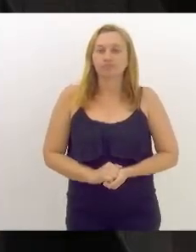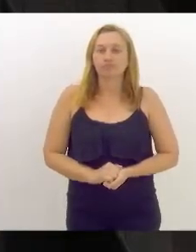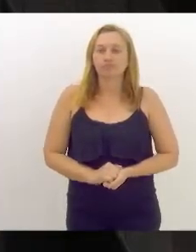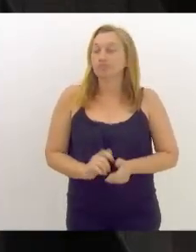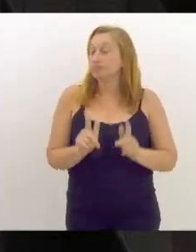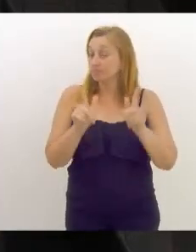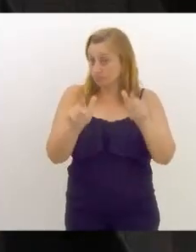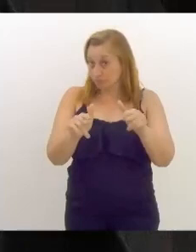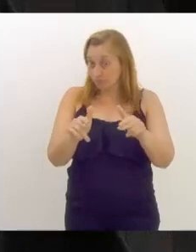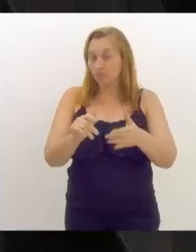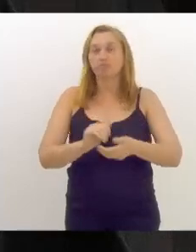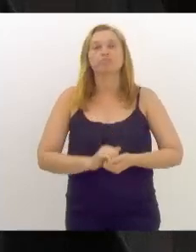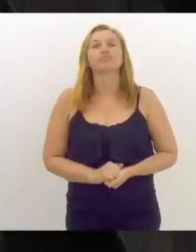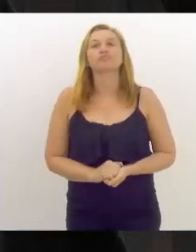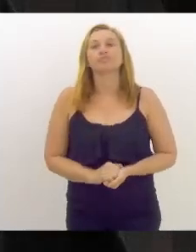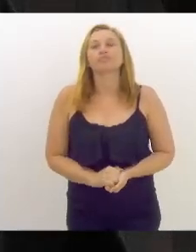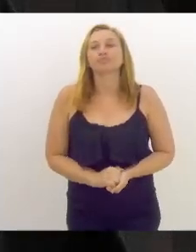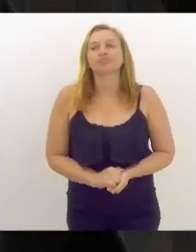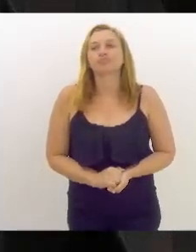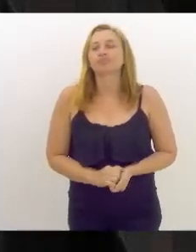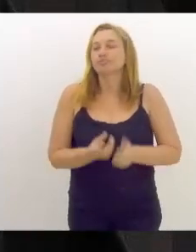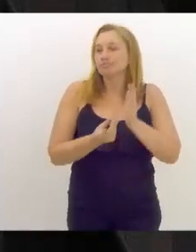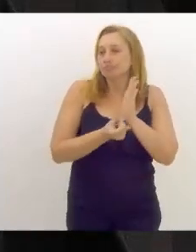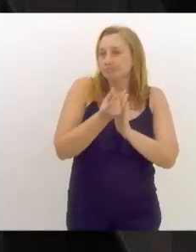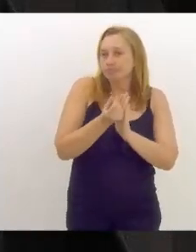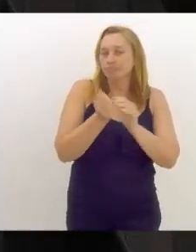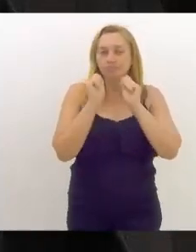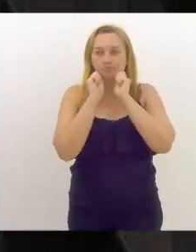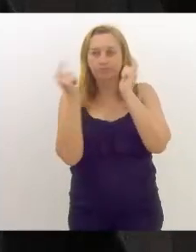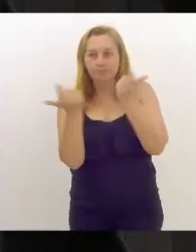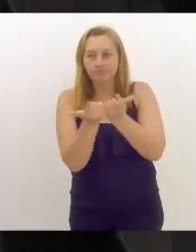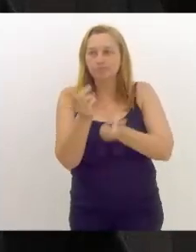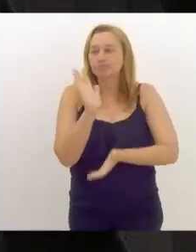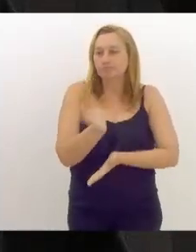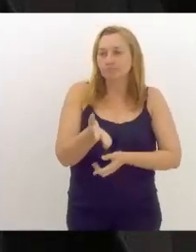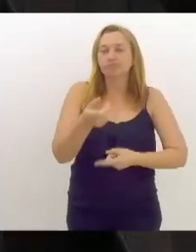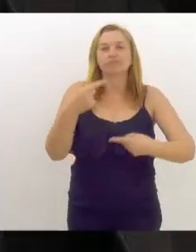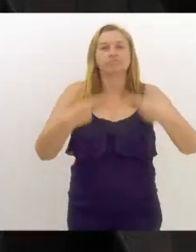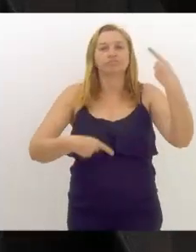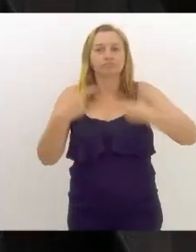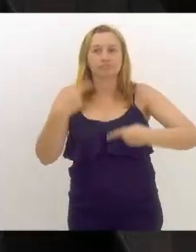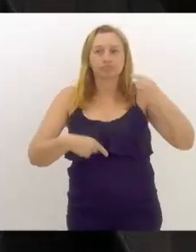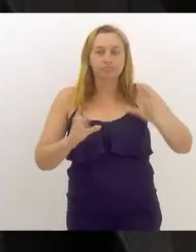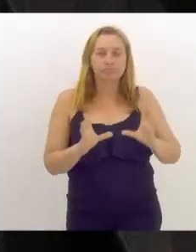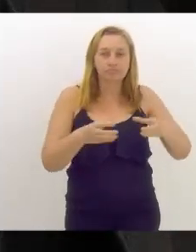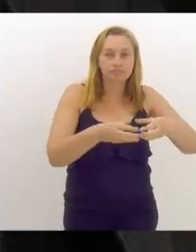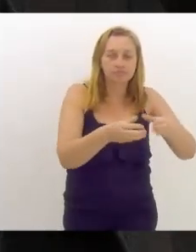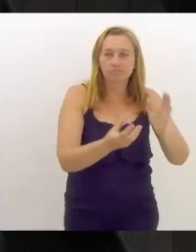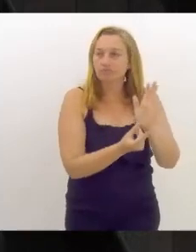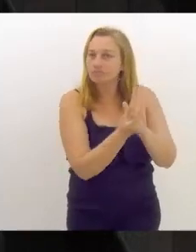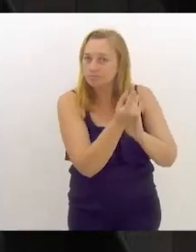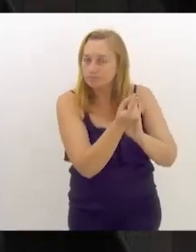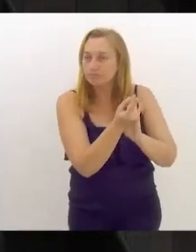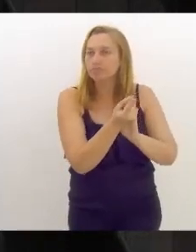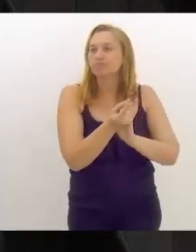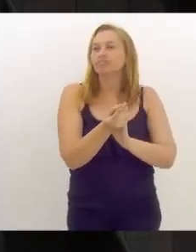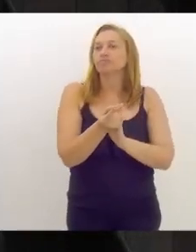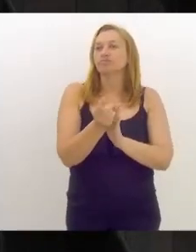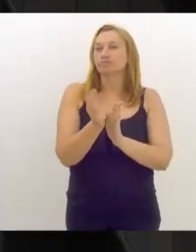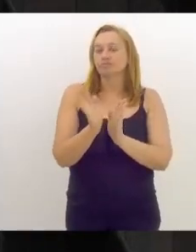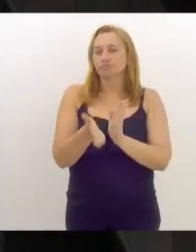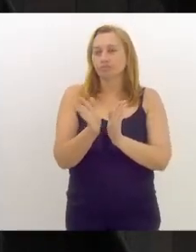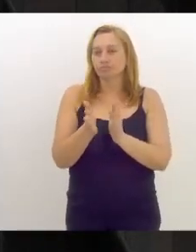diferente. O orçamento da Assembleia já foi discutido na Comissão de Orçamento, foi